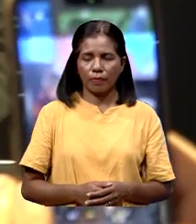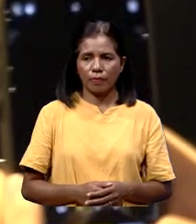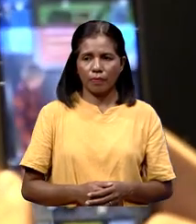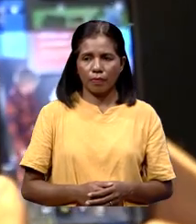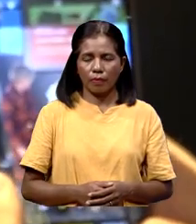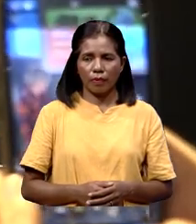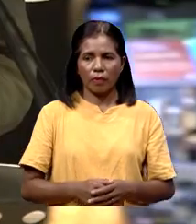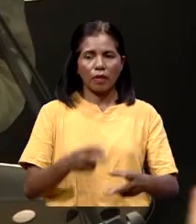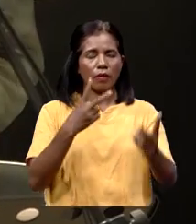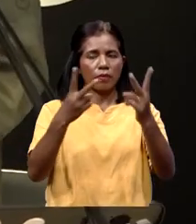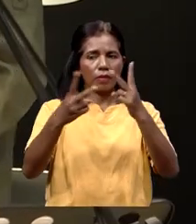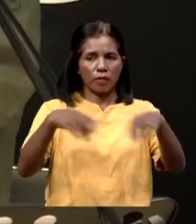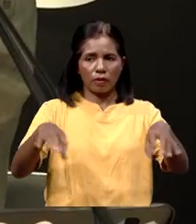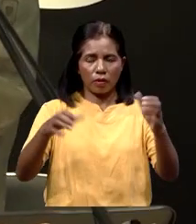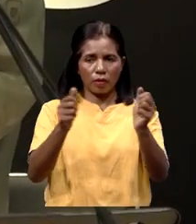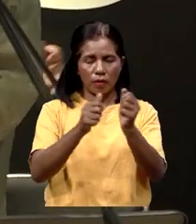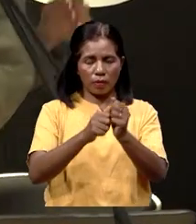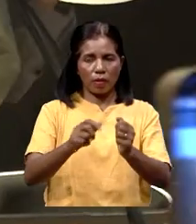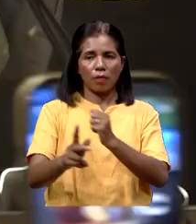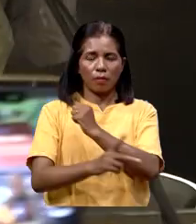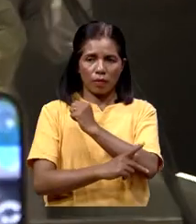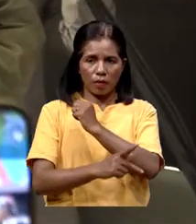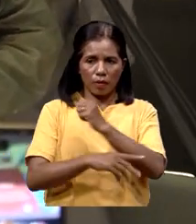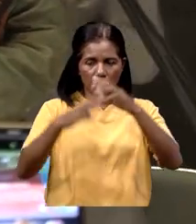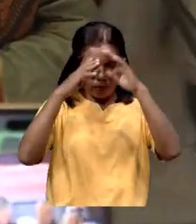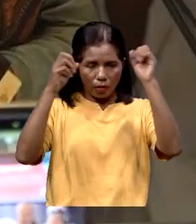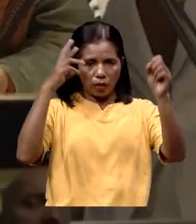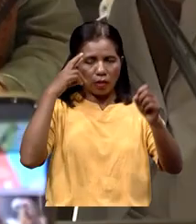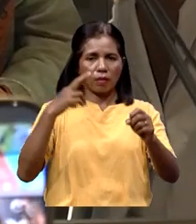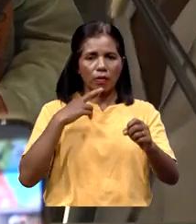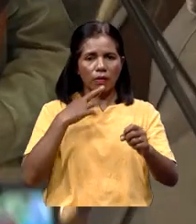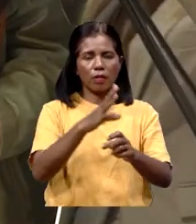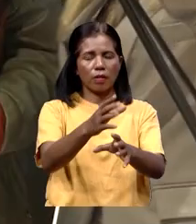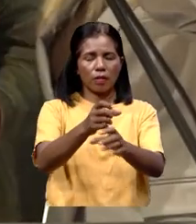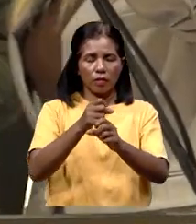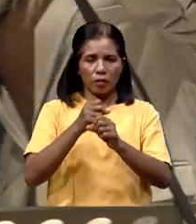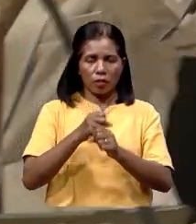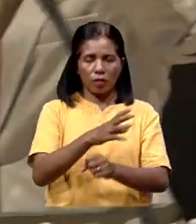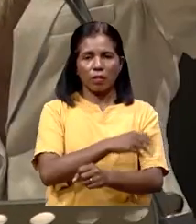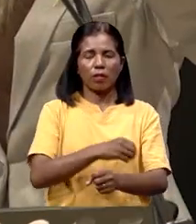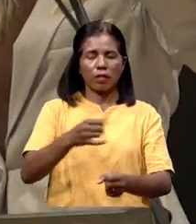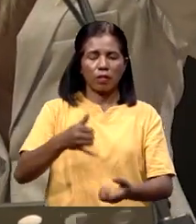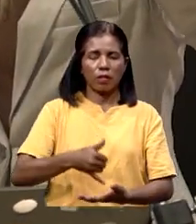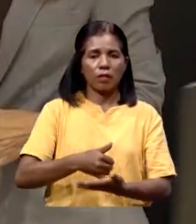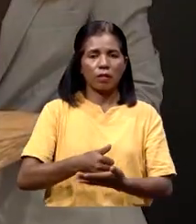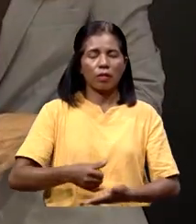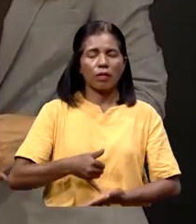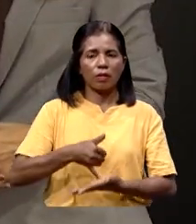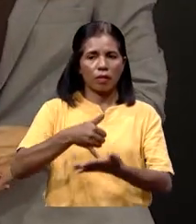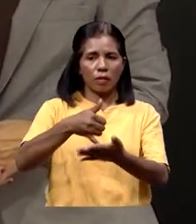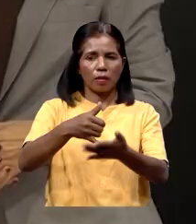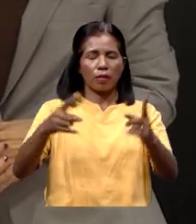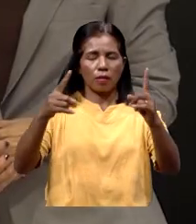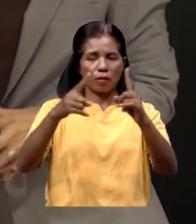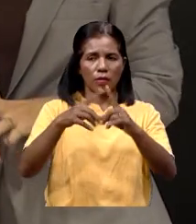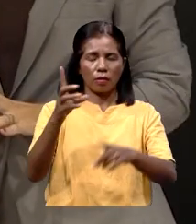E a âmbito visita trabalho para Lisboa, Portugal, Presidente da República José Ramos Horta assina o Prêmio Guerra Junqueiro Lusofonia, na edição